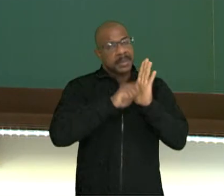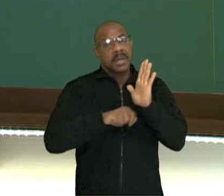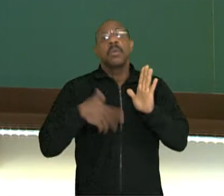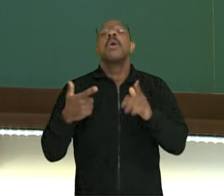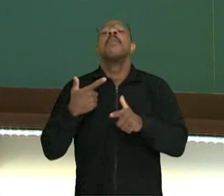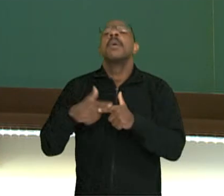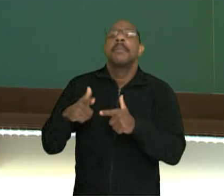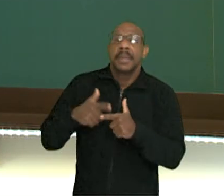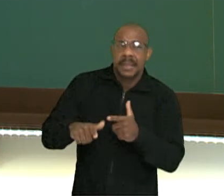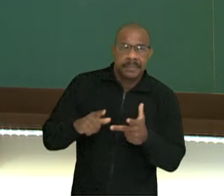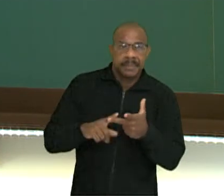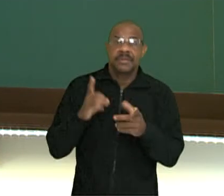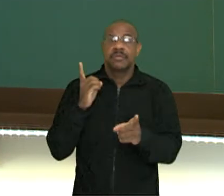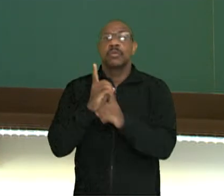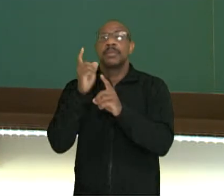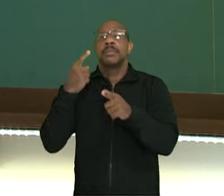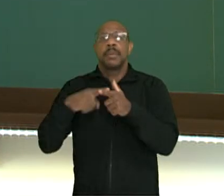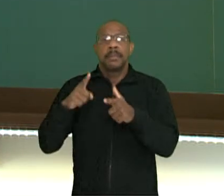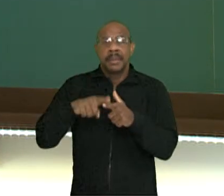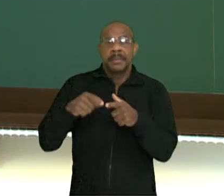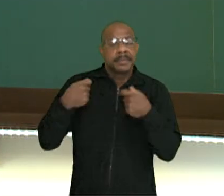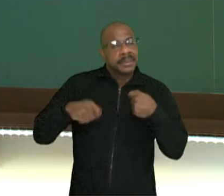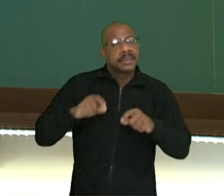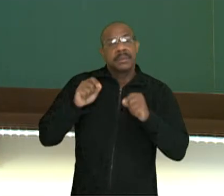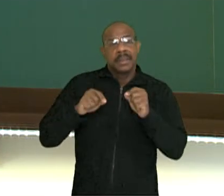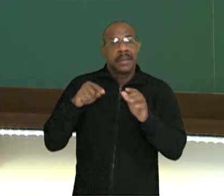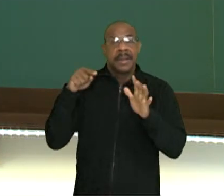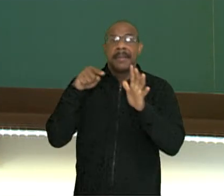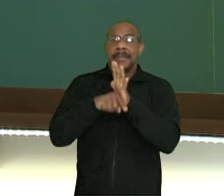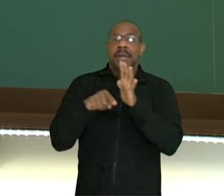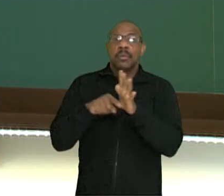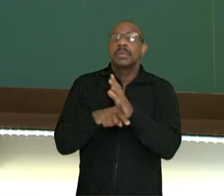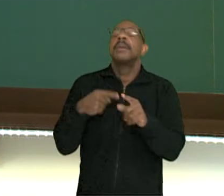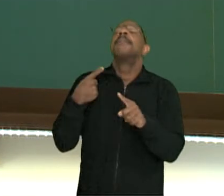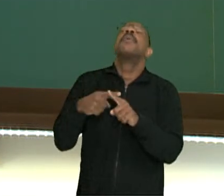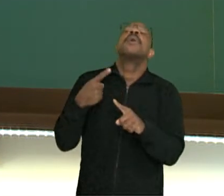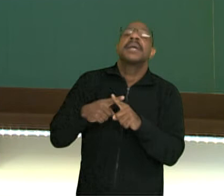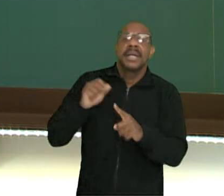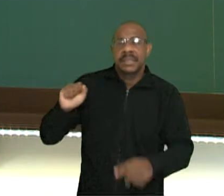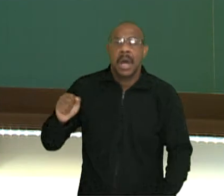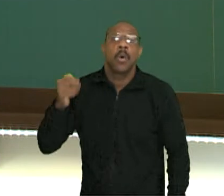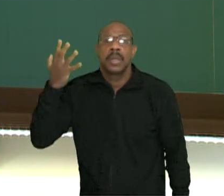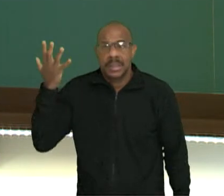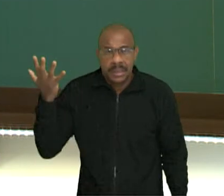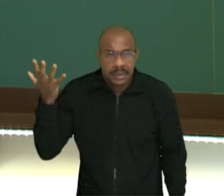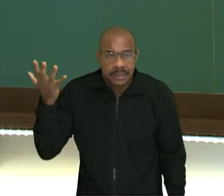causas? Para descobrir as causas, o que você faz? Você pergunta por que está acontecendo.